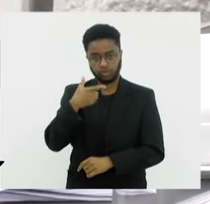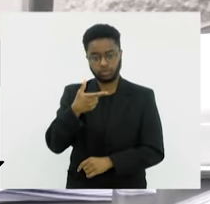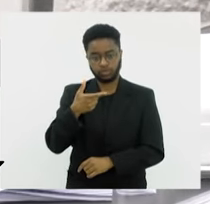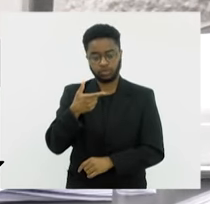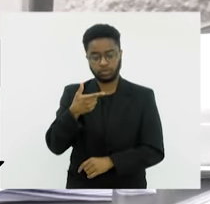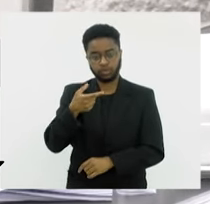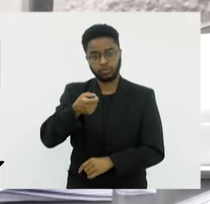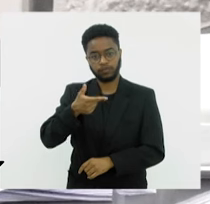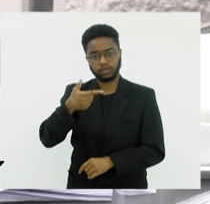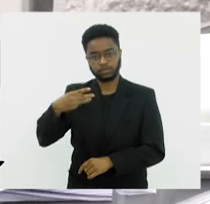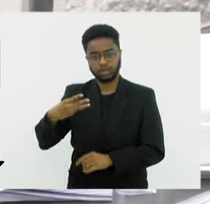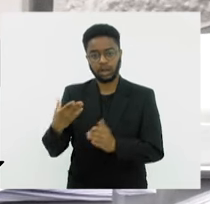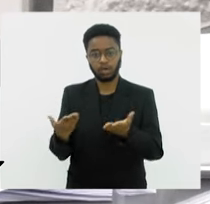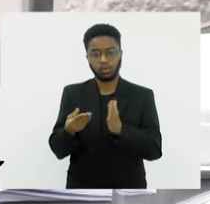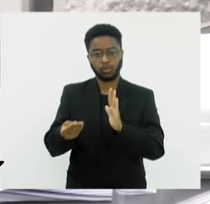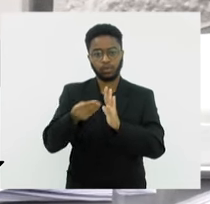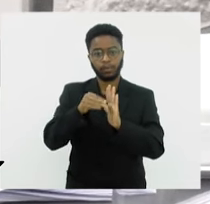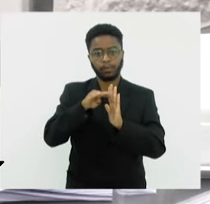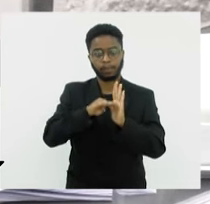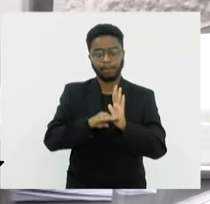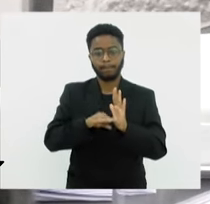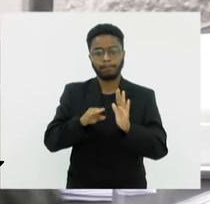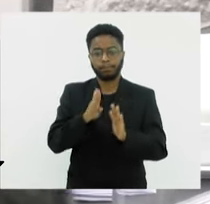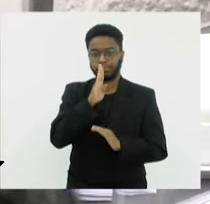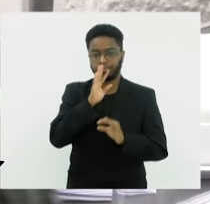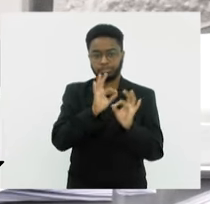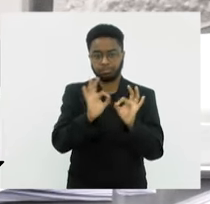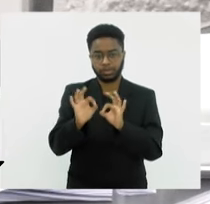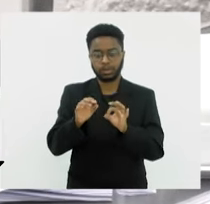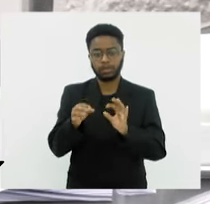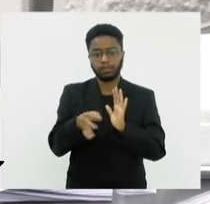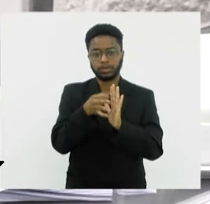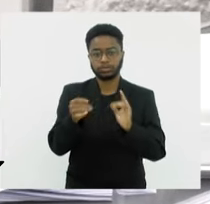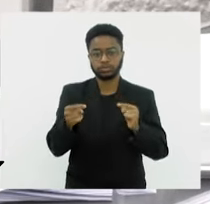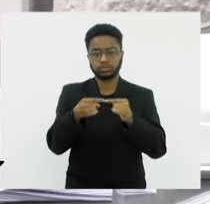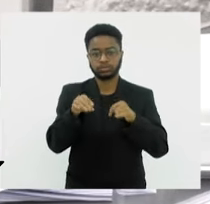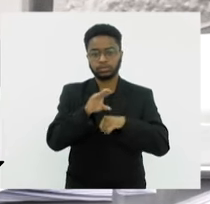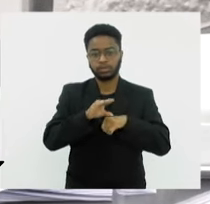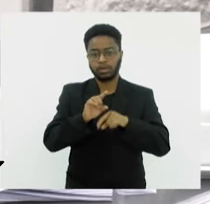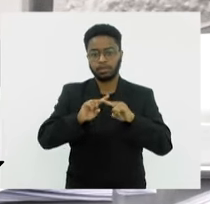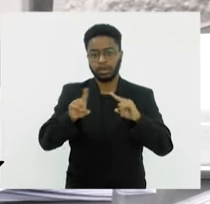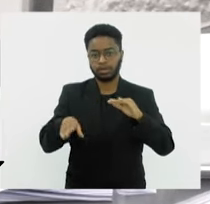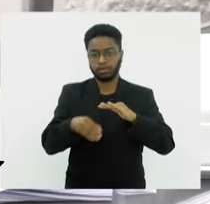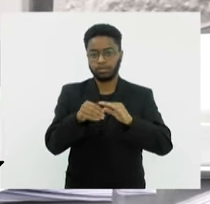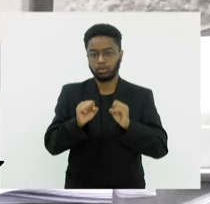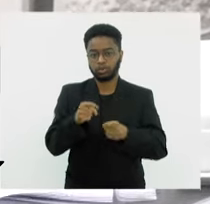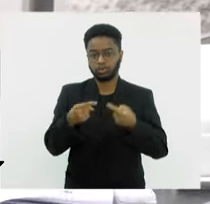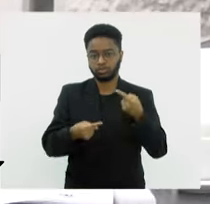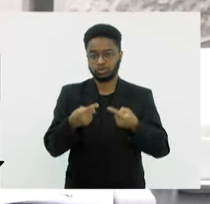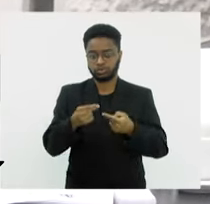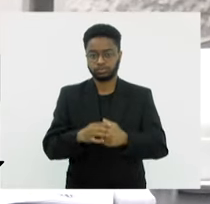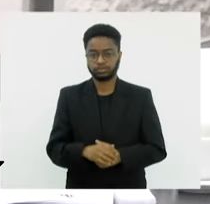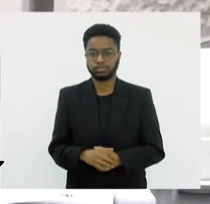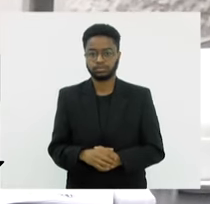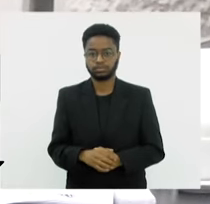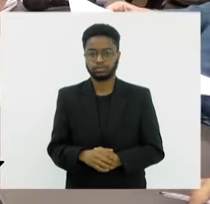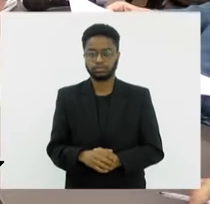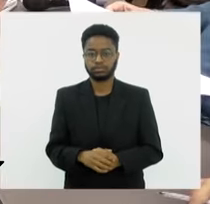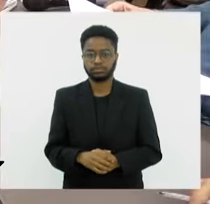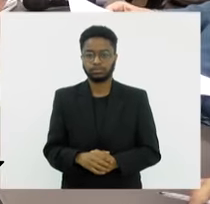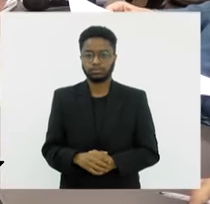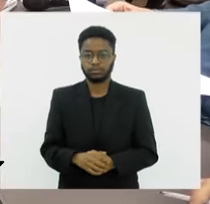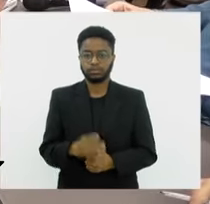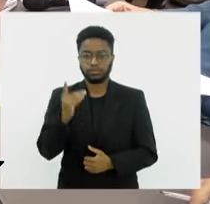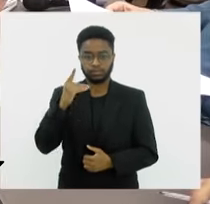Retorna a pauta sem manifestação, parecer pela constitucionalidade com emenda. em discussão. Presidente. Deputado Luiz Paulo.